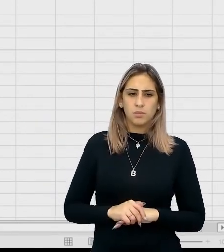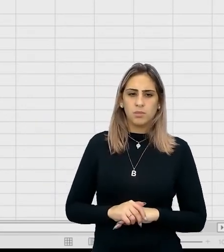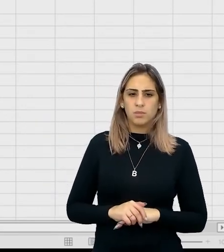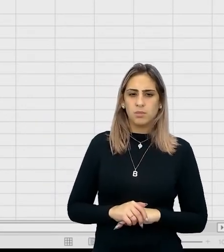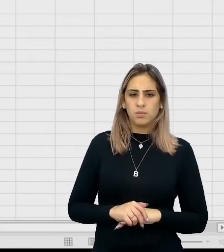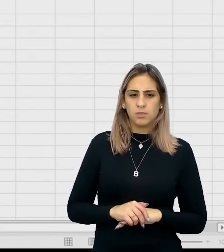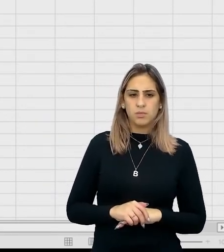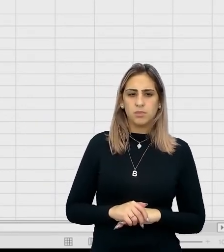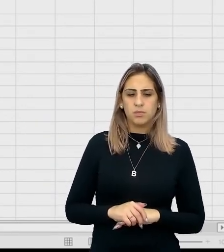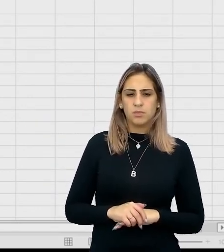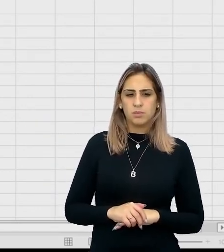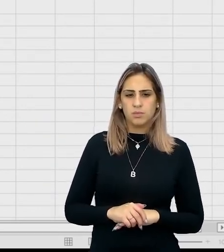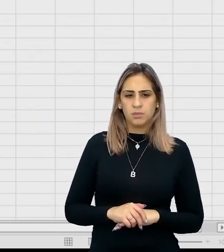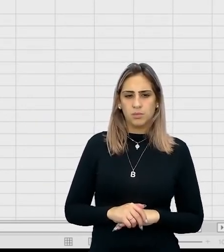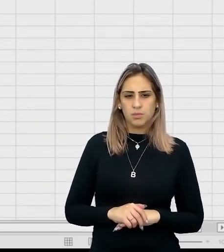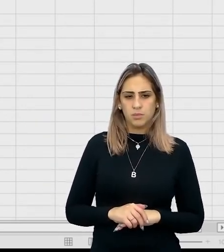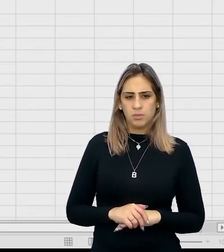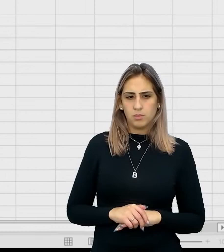Chapeuzinho, 1.